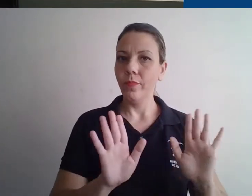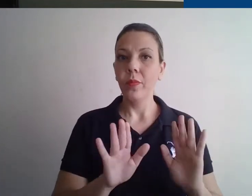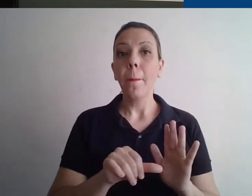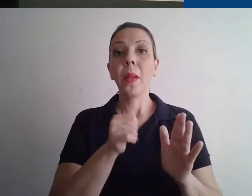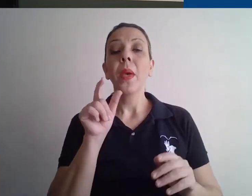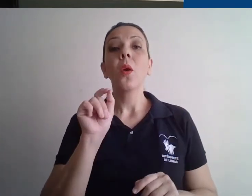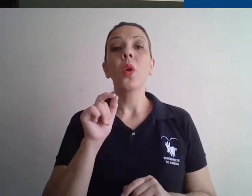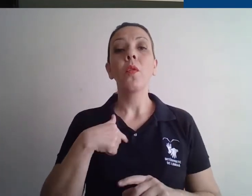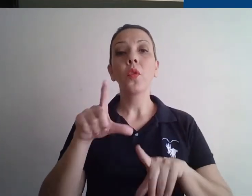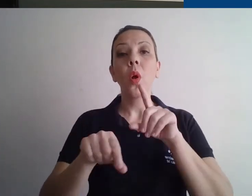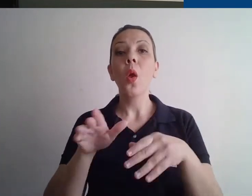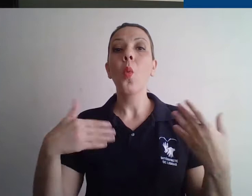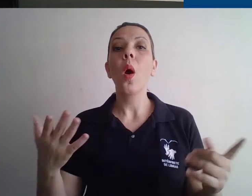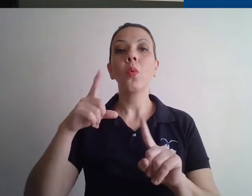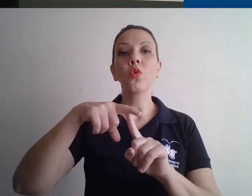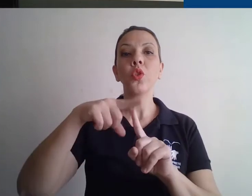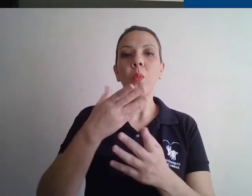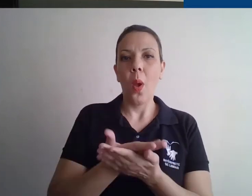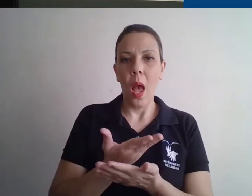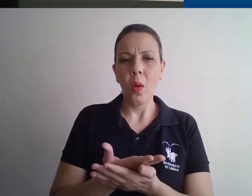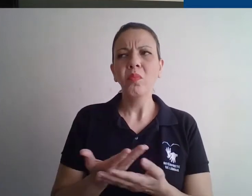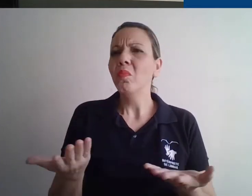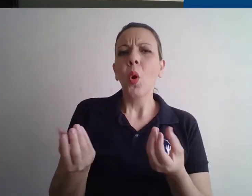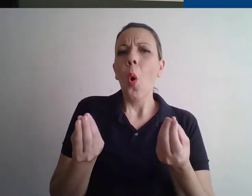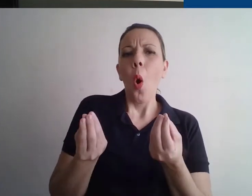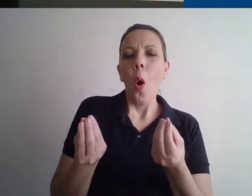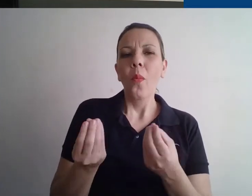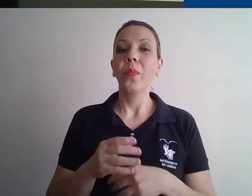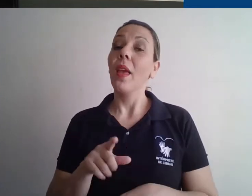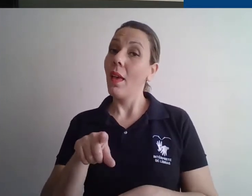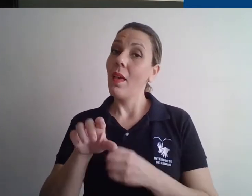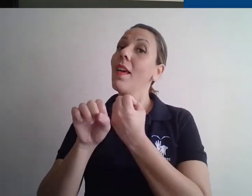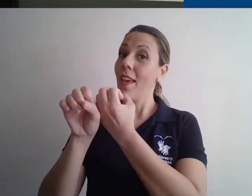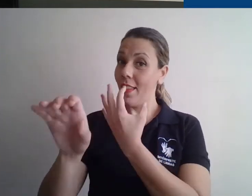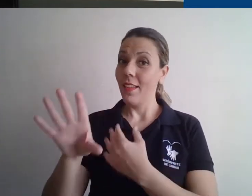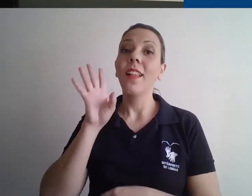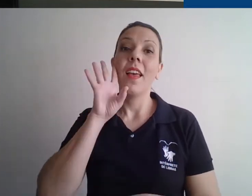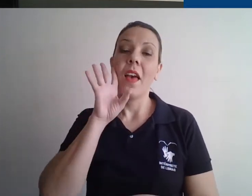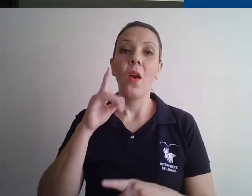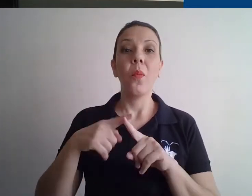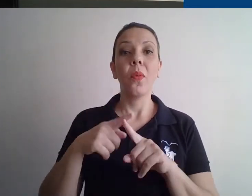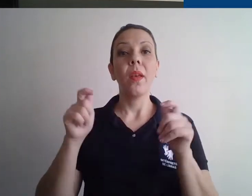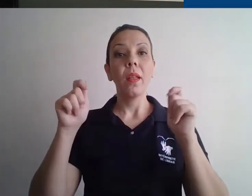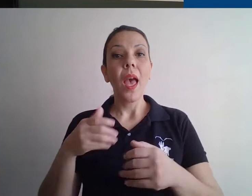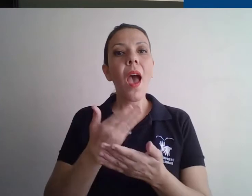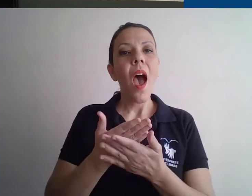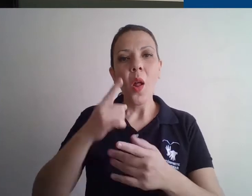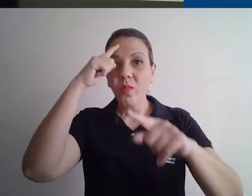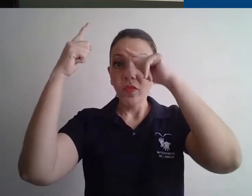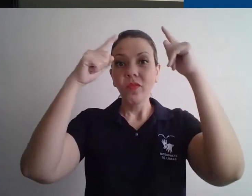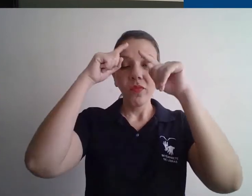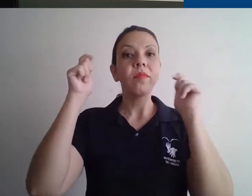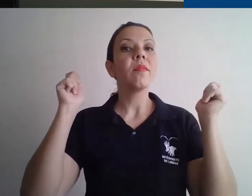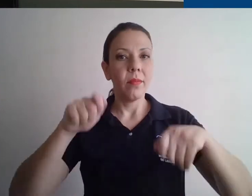qual tipo de aula você quer fazer. Como assim qual tipo de aula? Bom, essa é a beleza do EAD. Nós temos muitas possibilidades do que fazer com a aula.